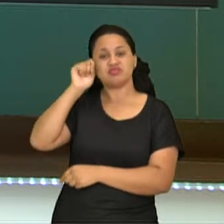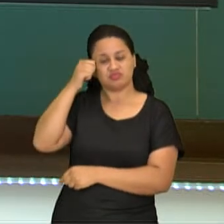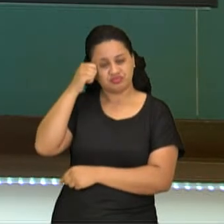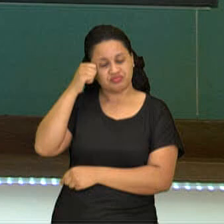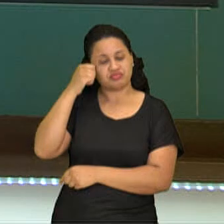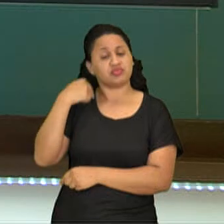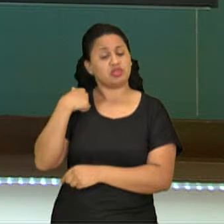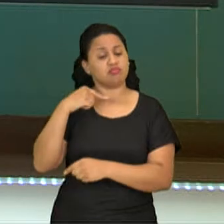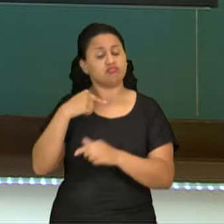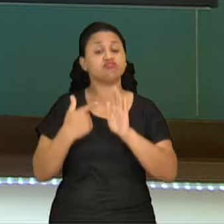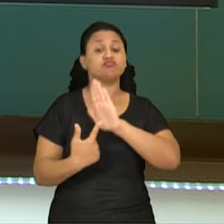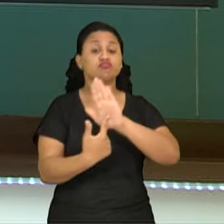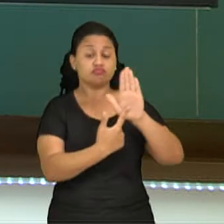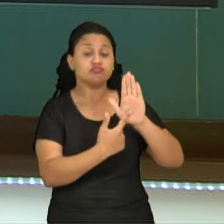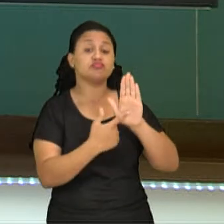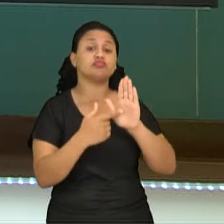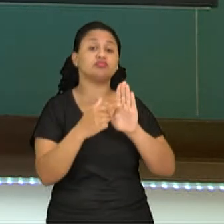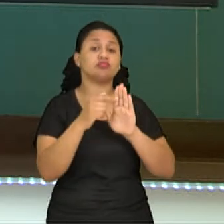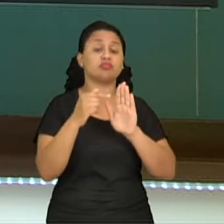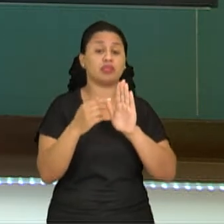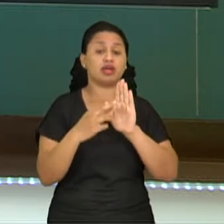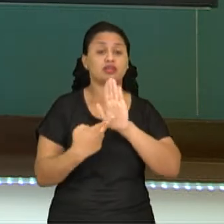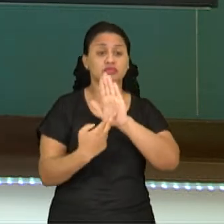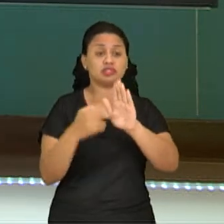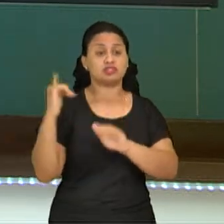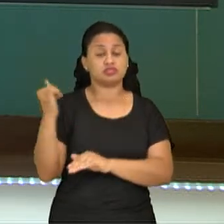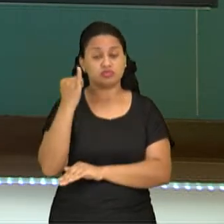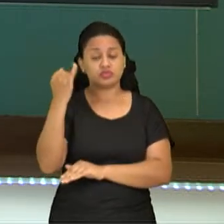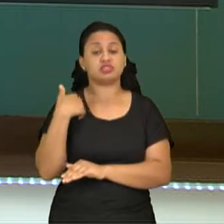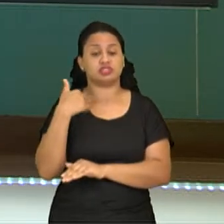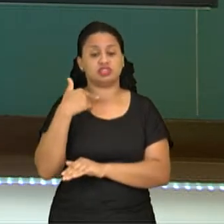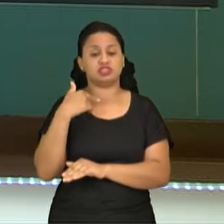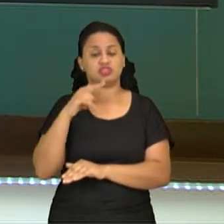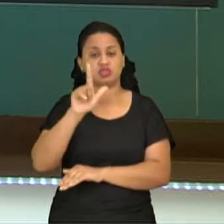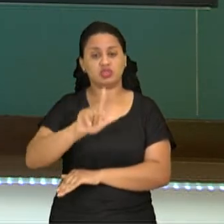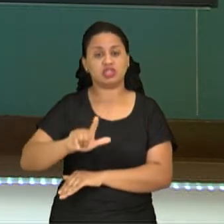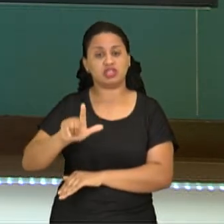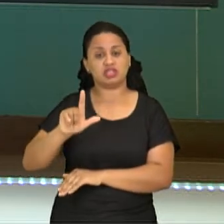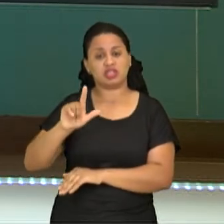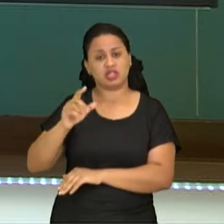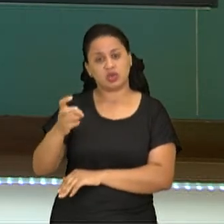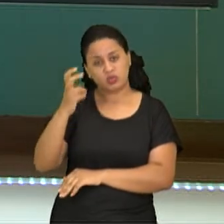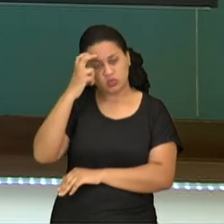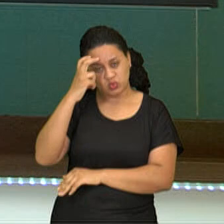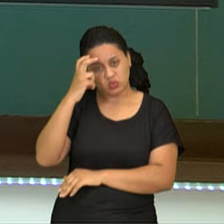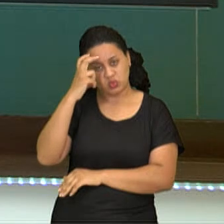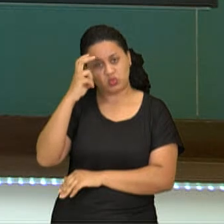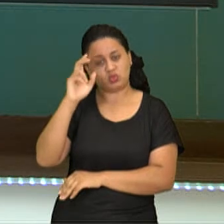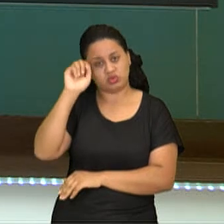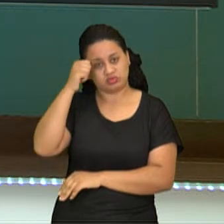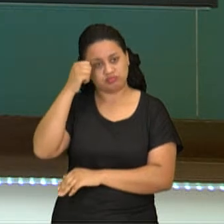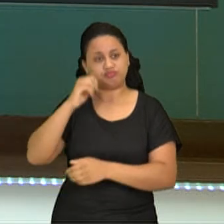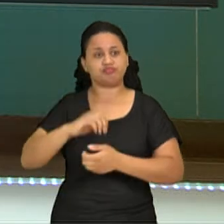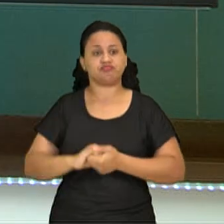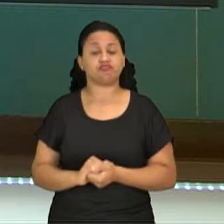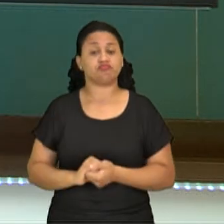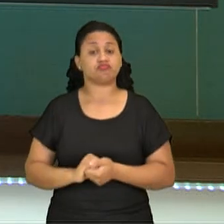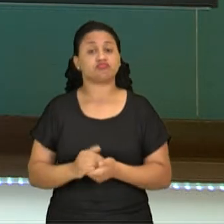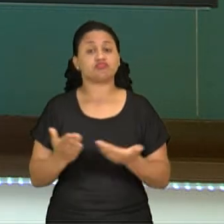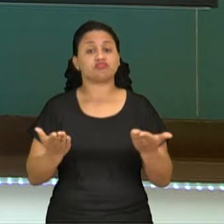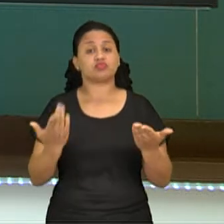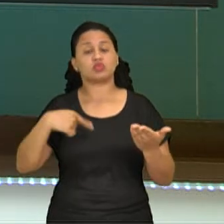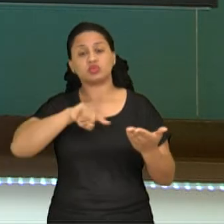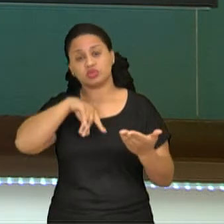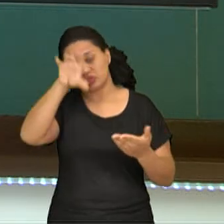romance brasileiro, da literatura negra. E o que aprendemos? Nós lemos e interpretamos fragmentos